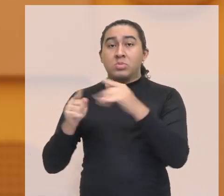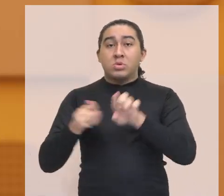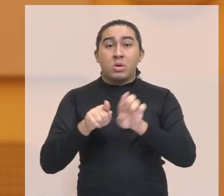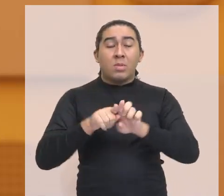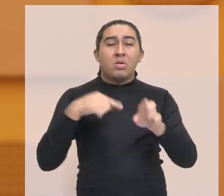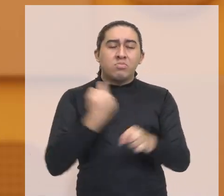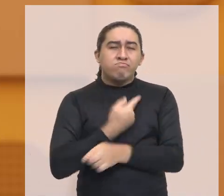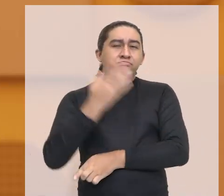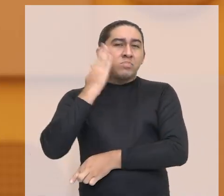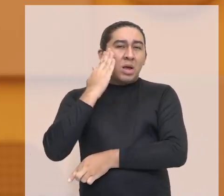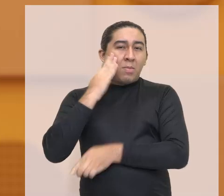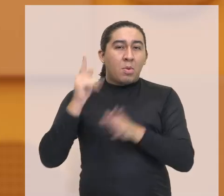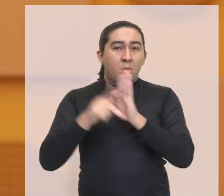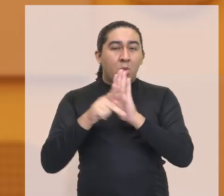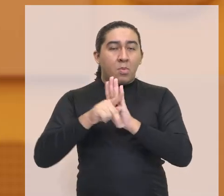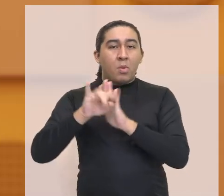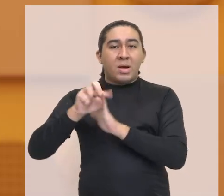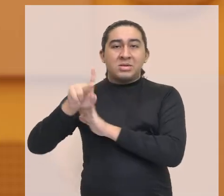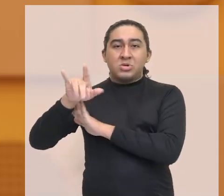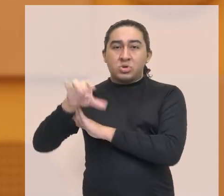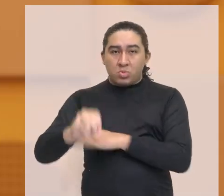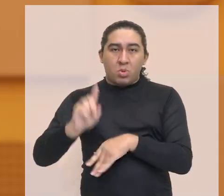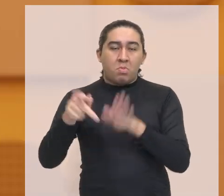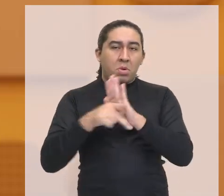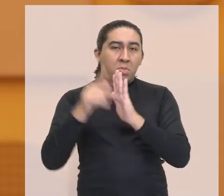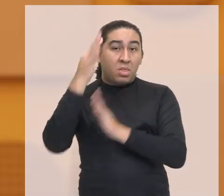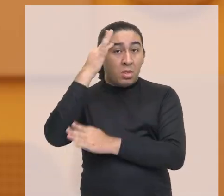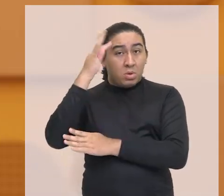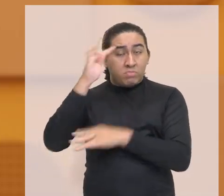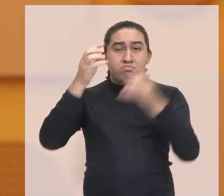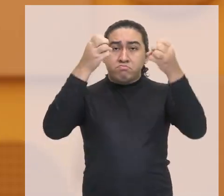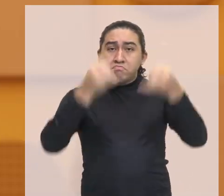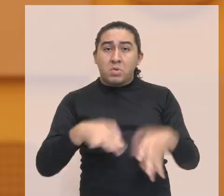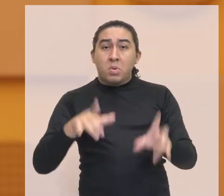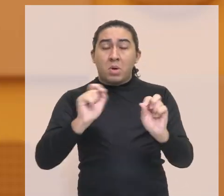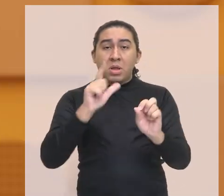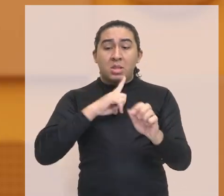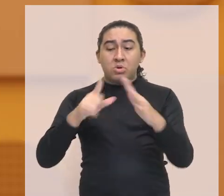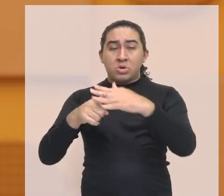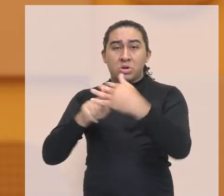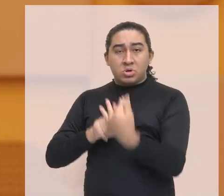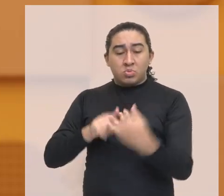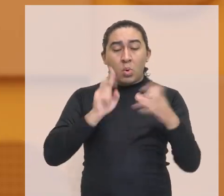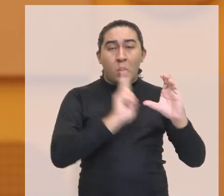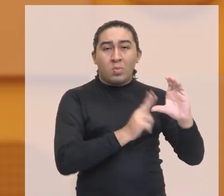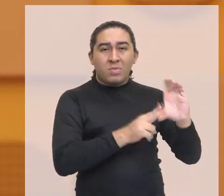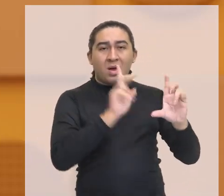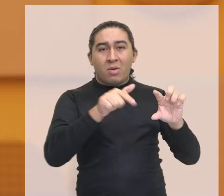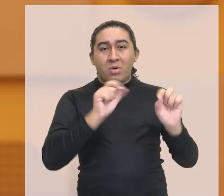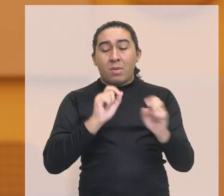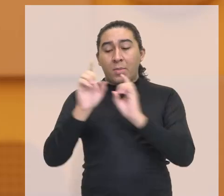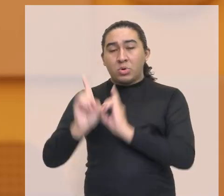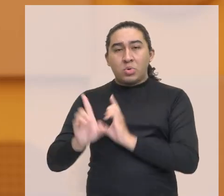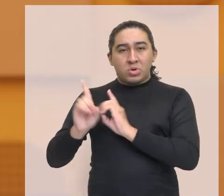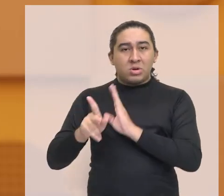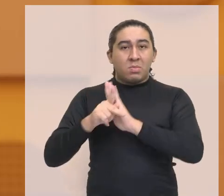que o próprio Karl Marx e o marxismo diziam que o socialismo e o comunismo deveriam ser uma